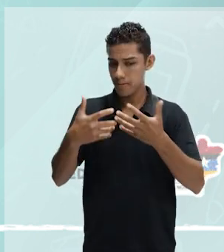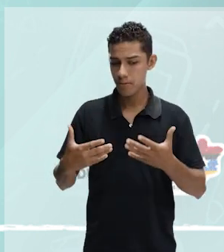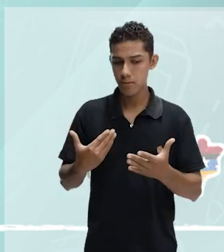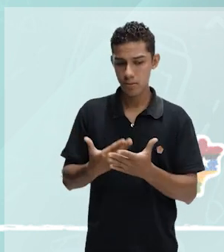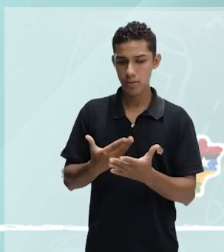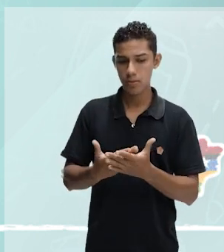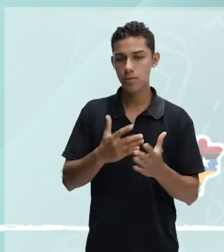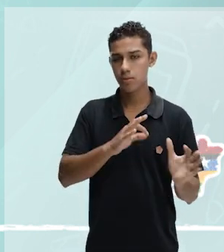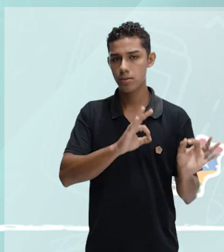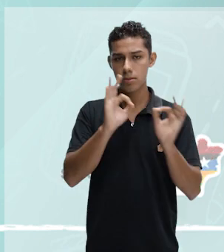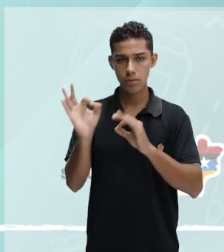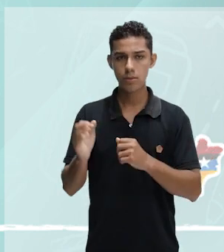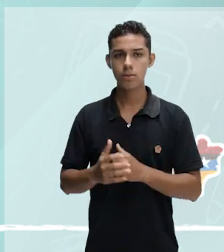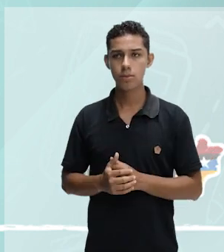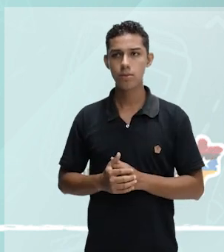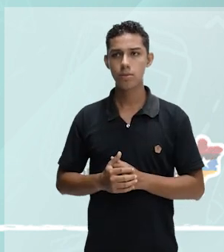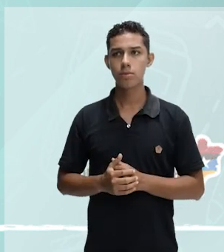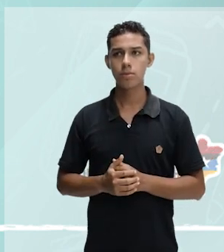vocês